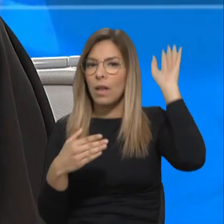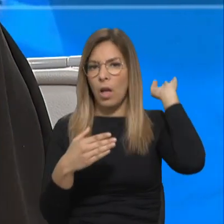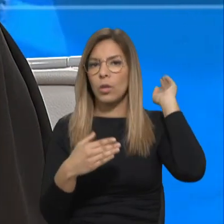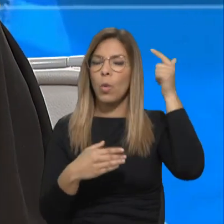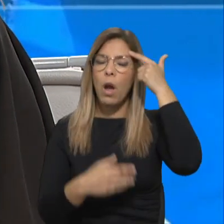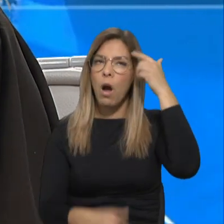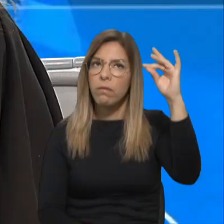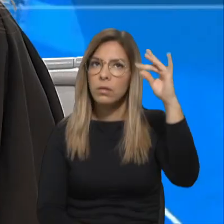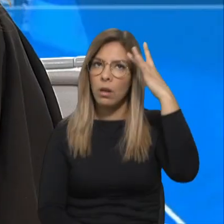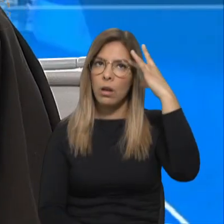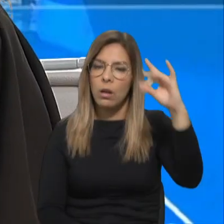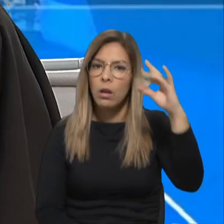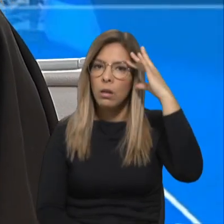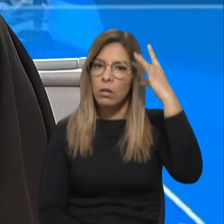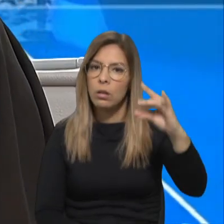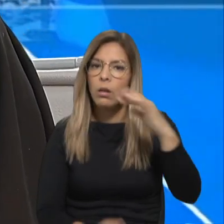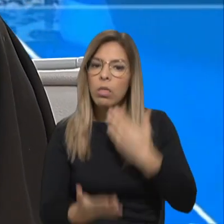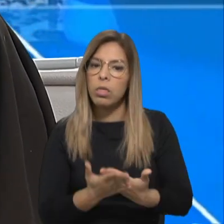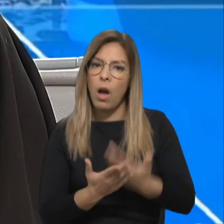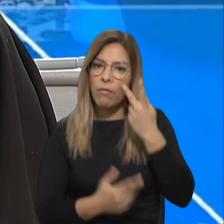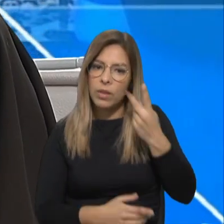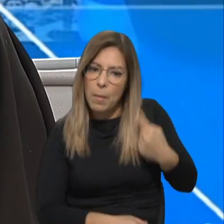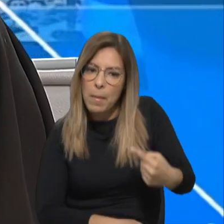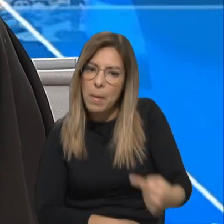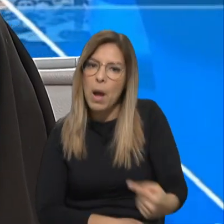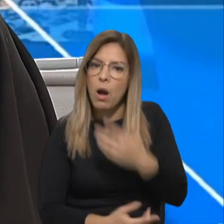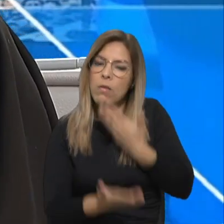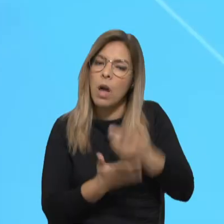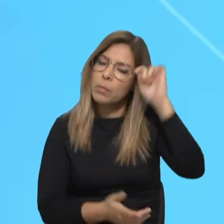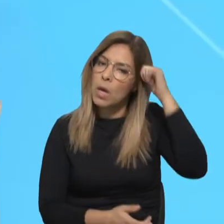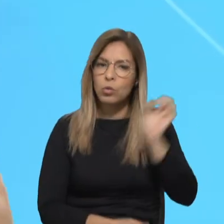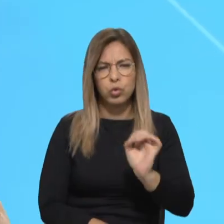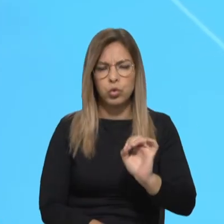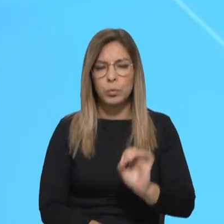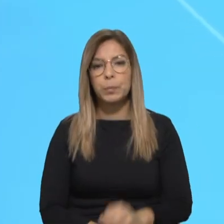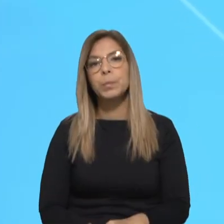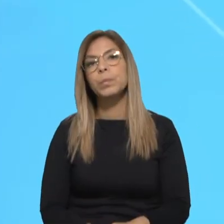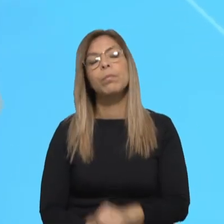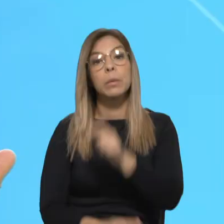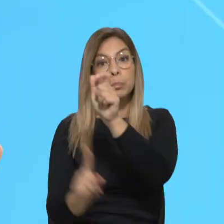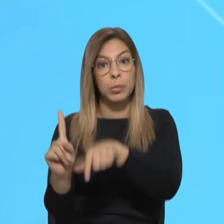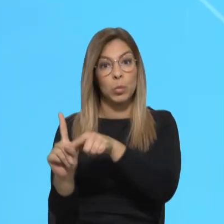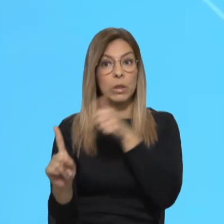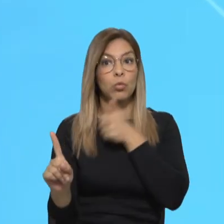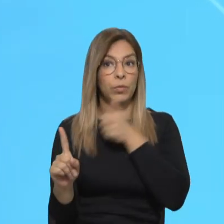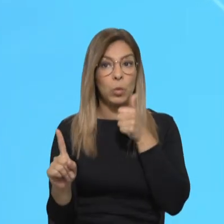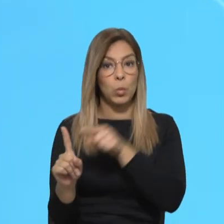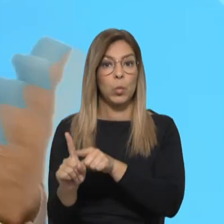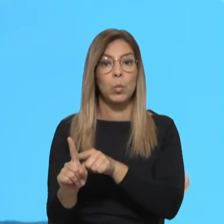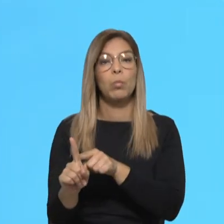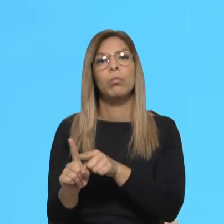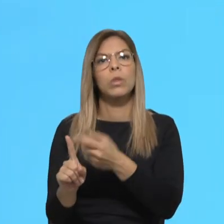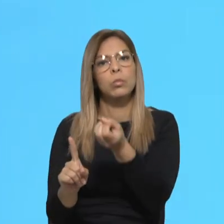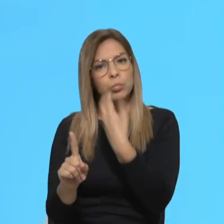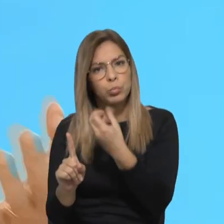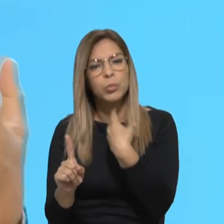presente, a interferir com a vida diária da pessoa. Essas vítimas, que relato é que já tiveram? Responderam